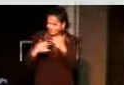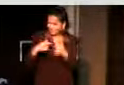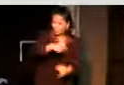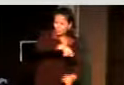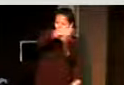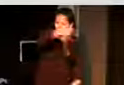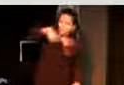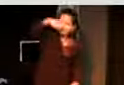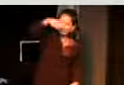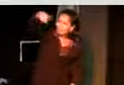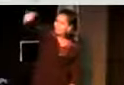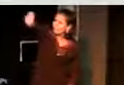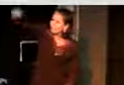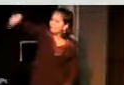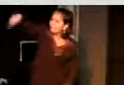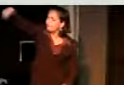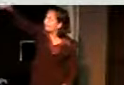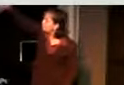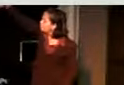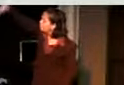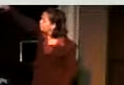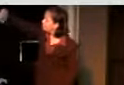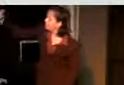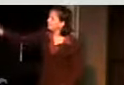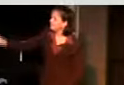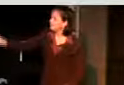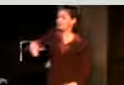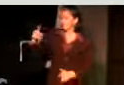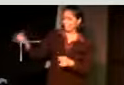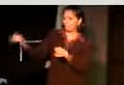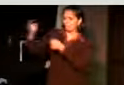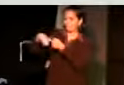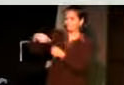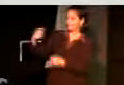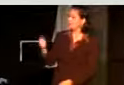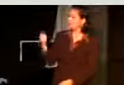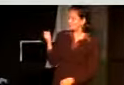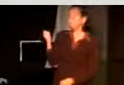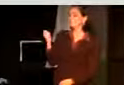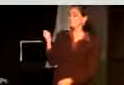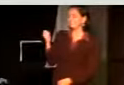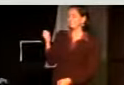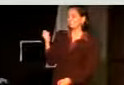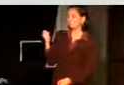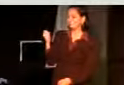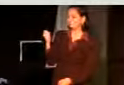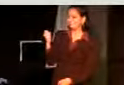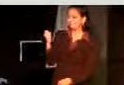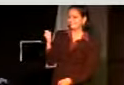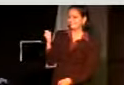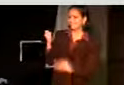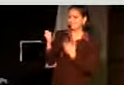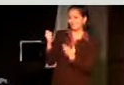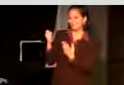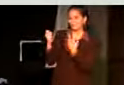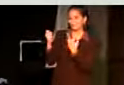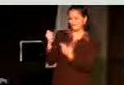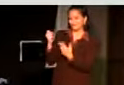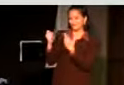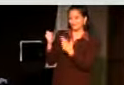A misericórdia que você exerce aqui vai ser recompensado ou melhor trará os seus